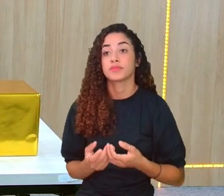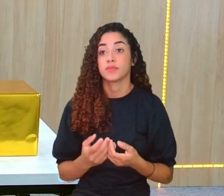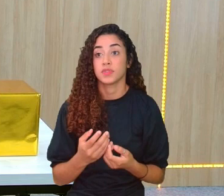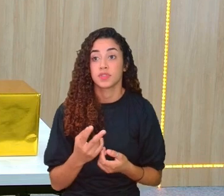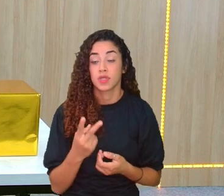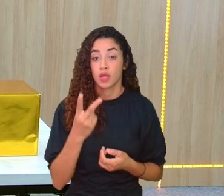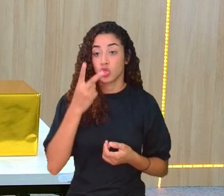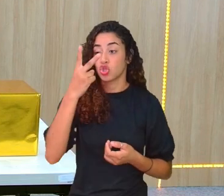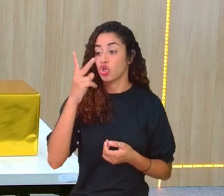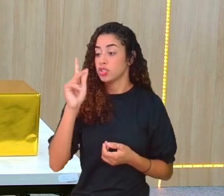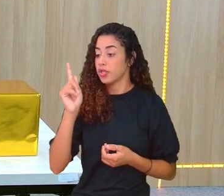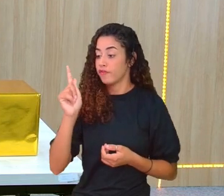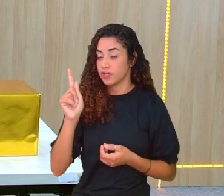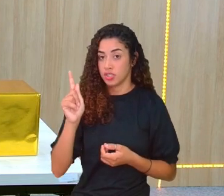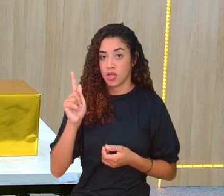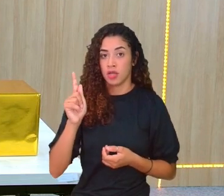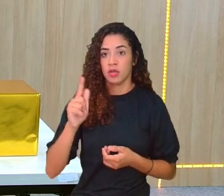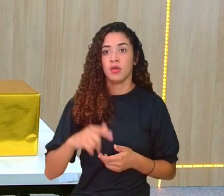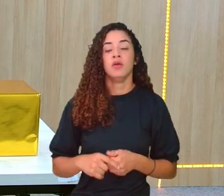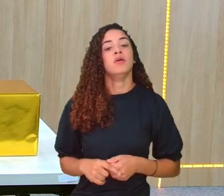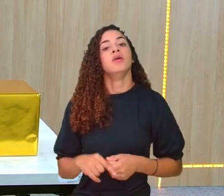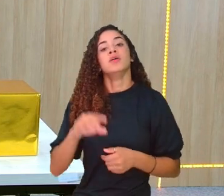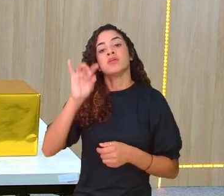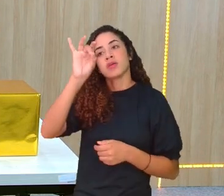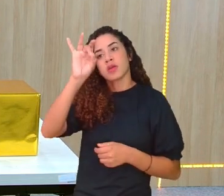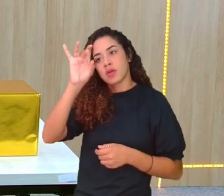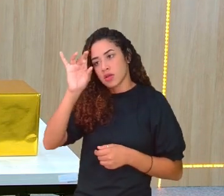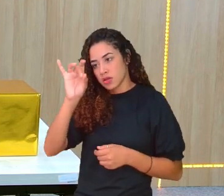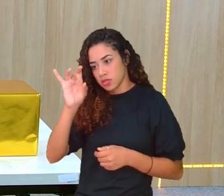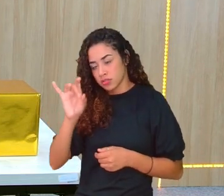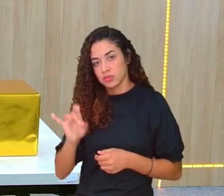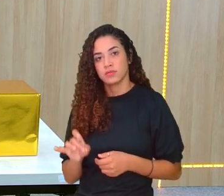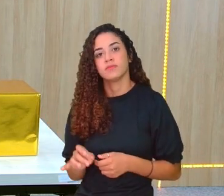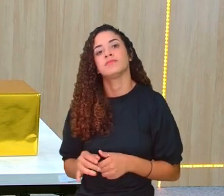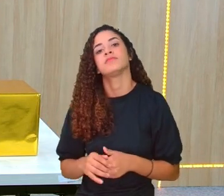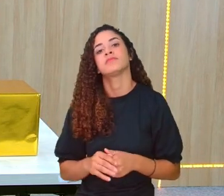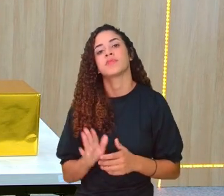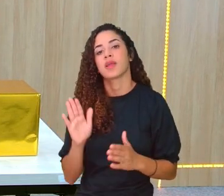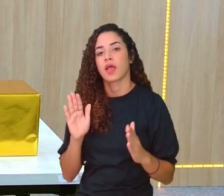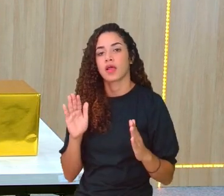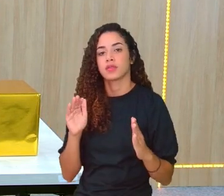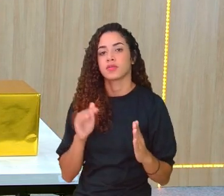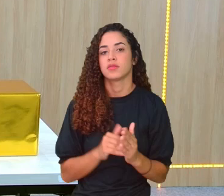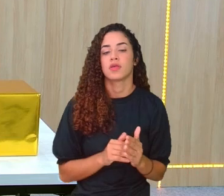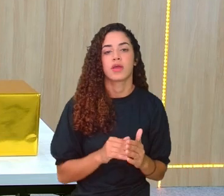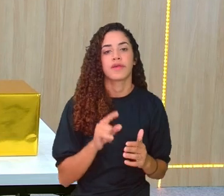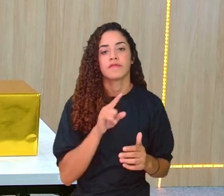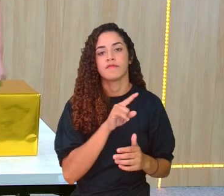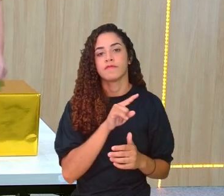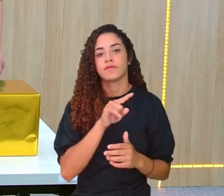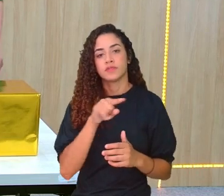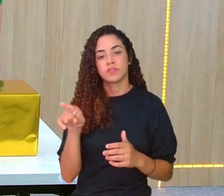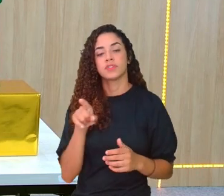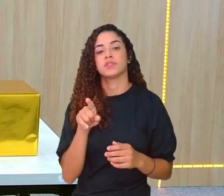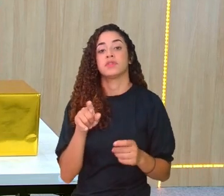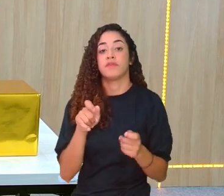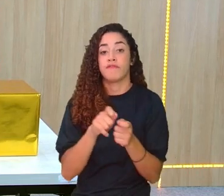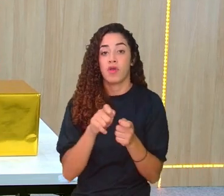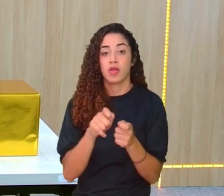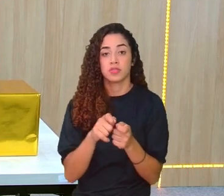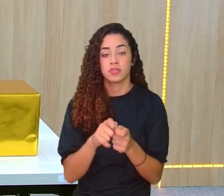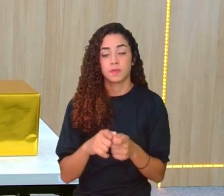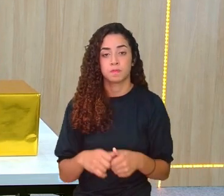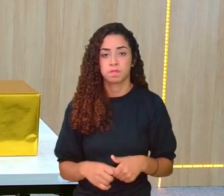2 refrigerantes saindo de cada sanduíche até onde vocês fizeram.